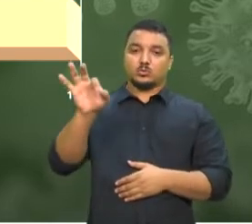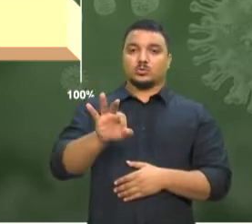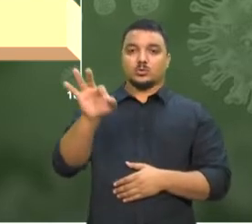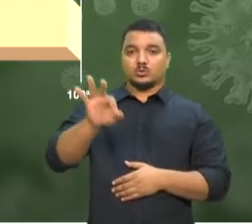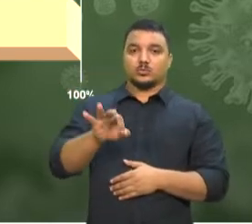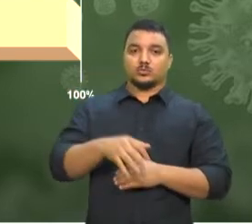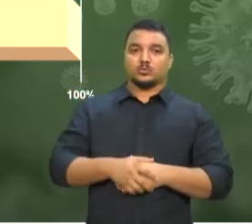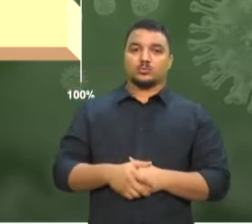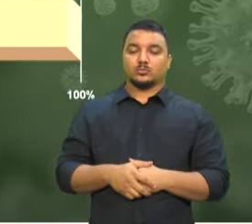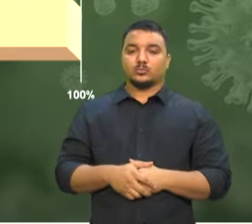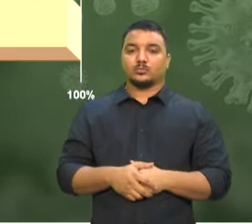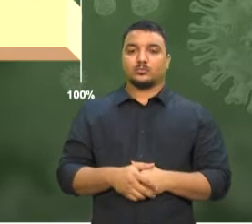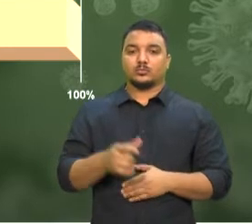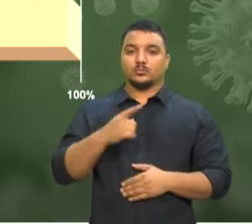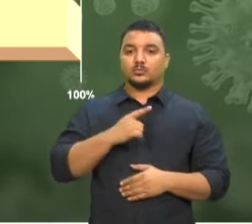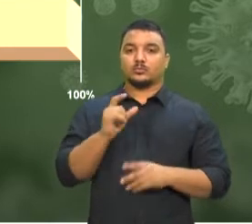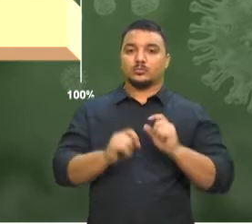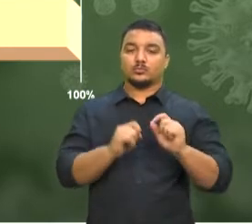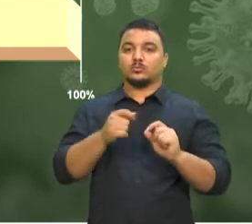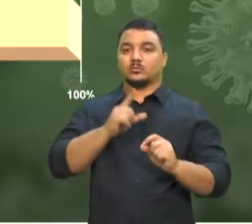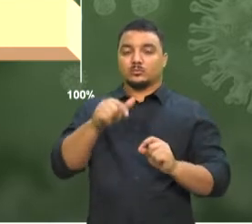88,55%. Nas enfermarias,